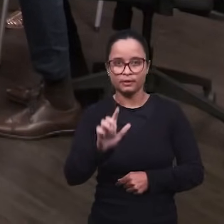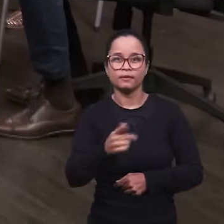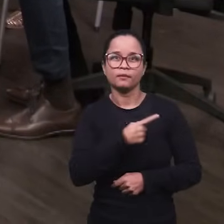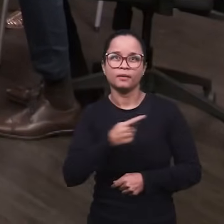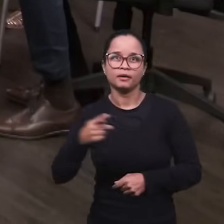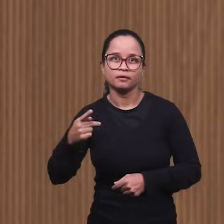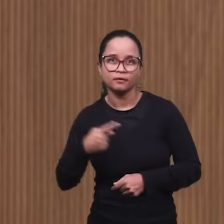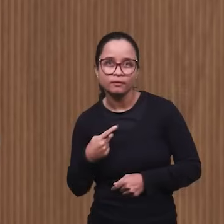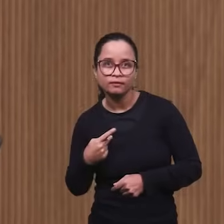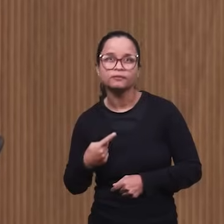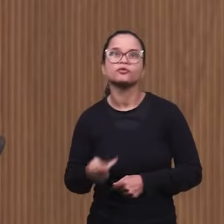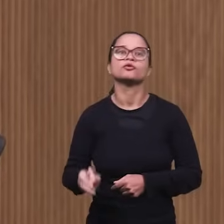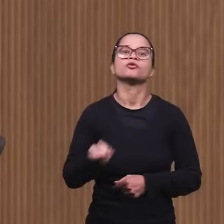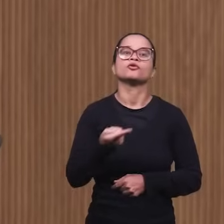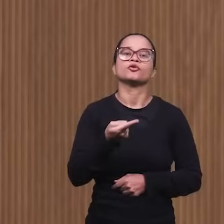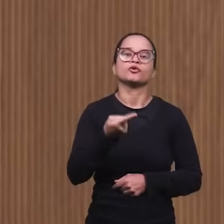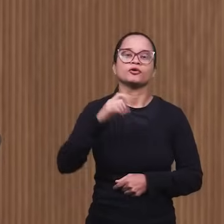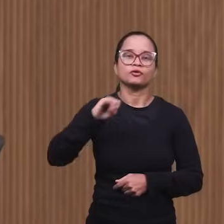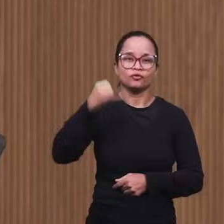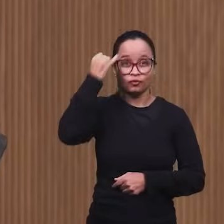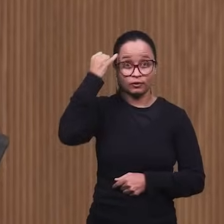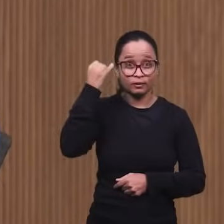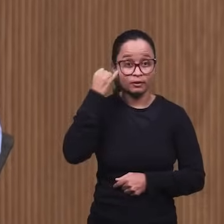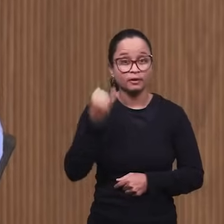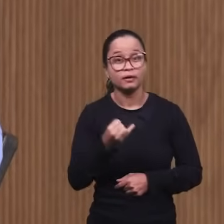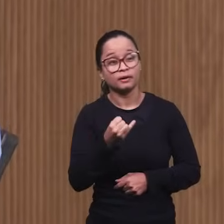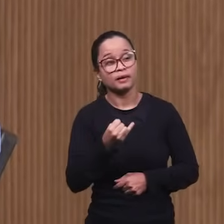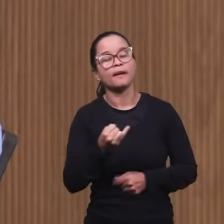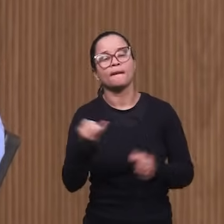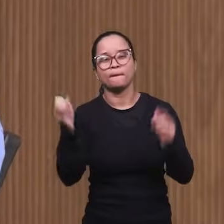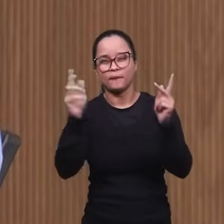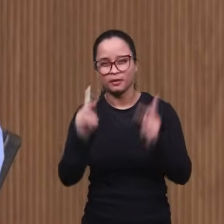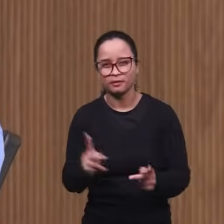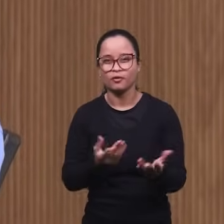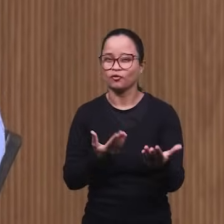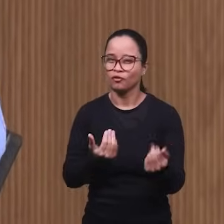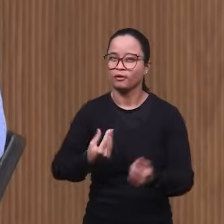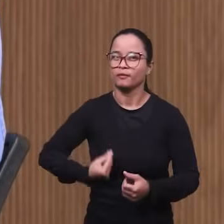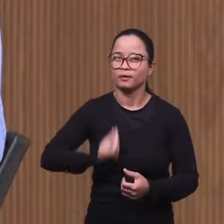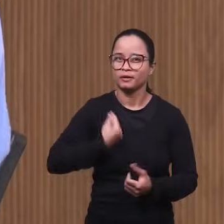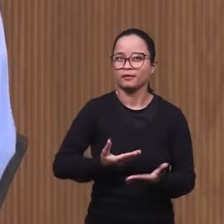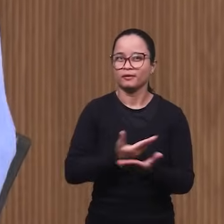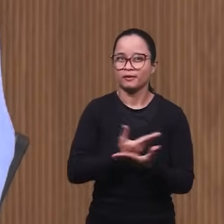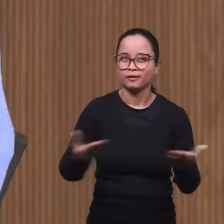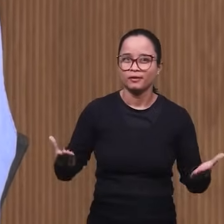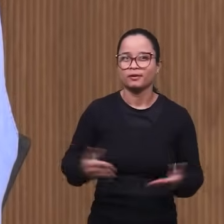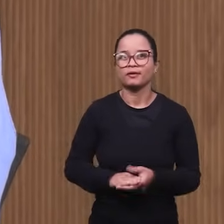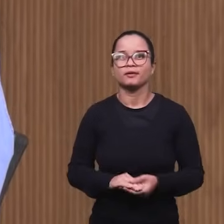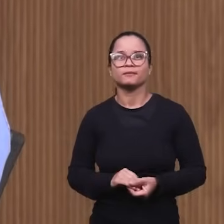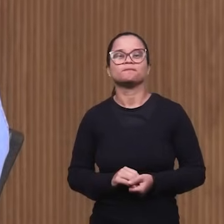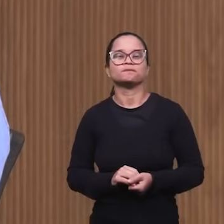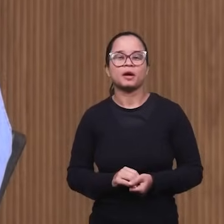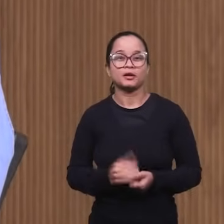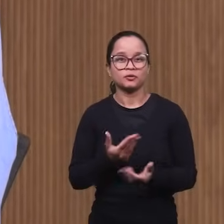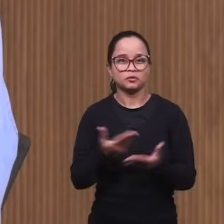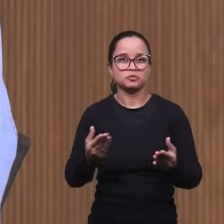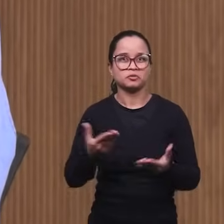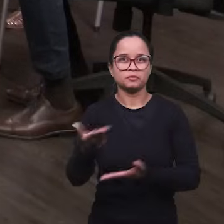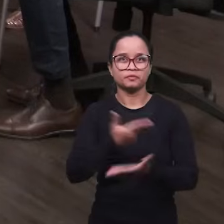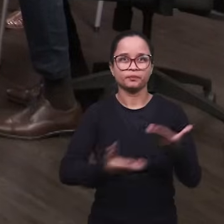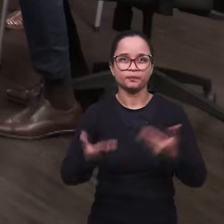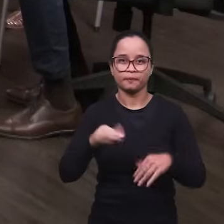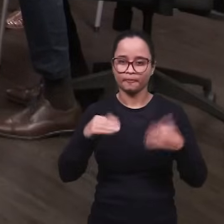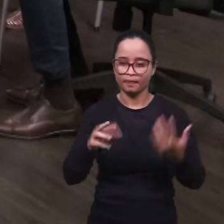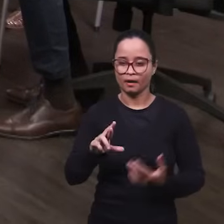Paz do Senhor, pastor Josias, paz do Senhor, doutora Carla, paz do Senhor também aos jovens que aqui estão, e aqueles também que estão participando conosco. Muito bem.